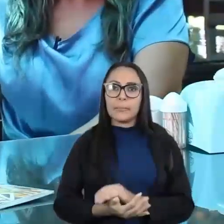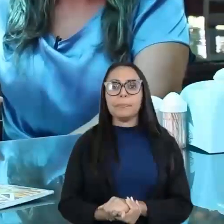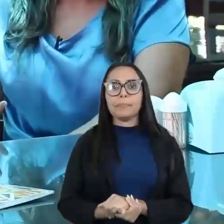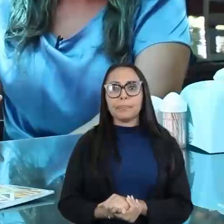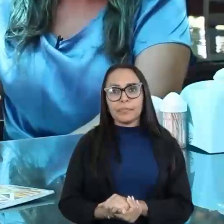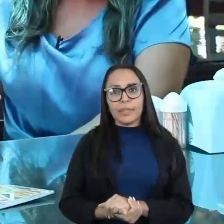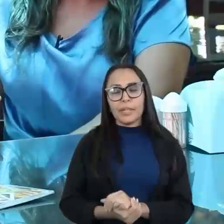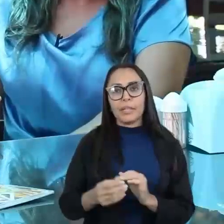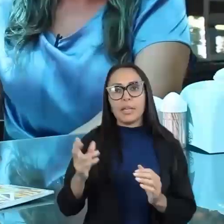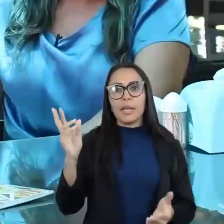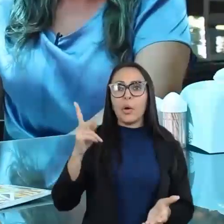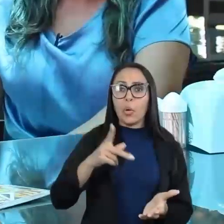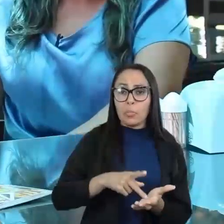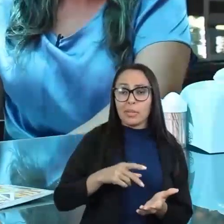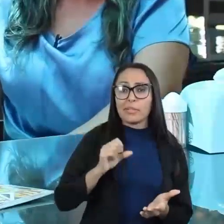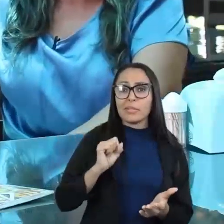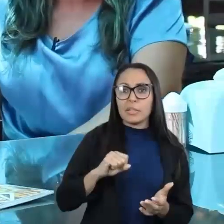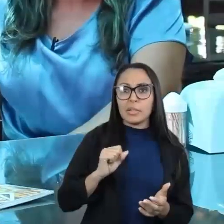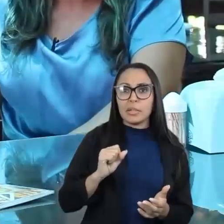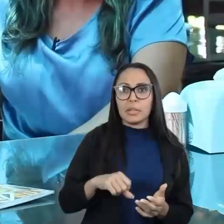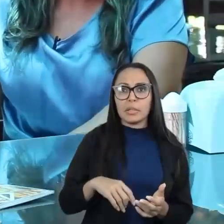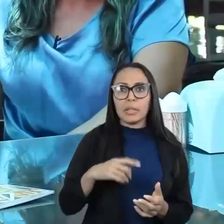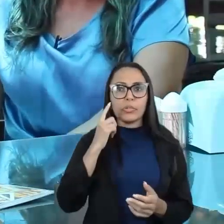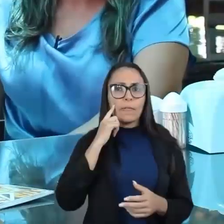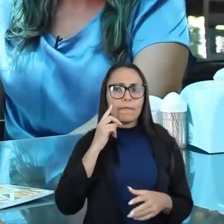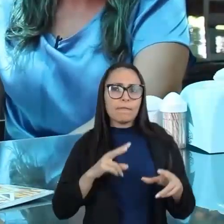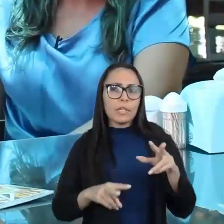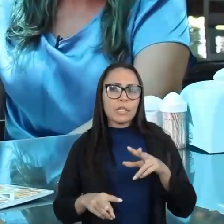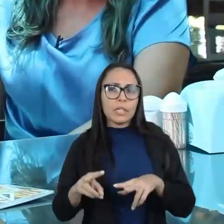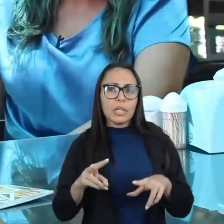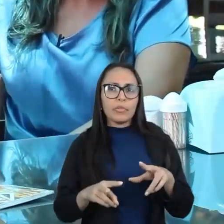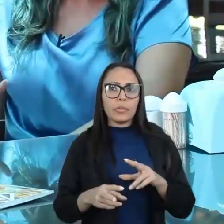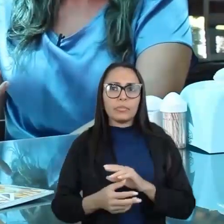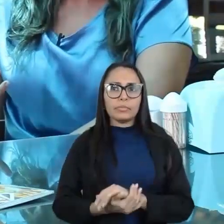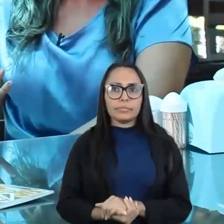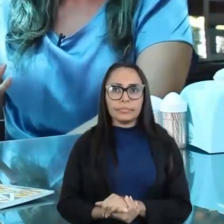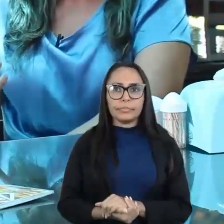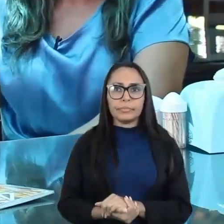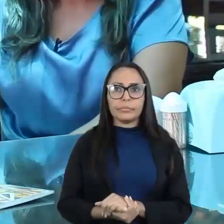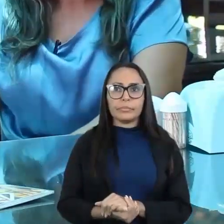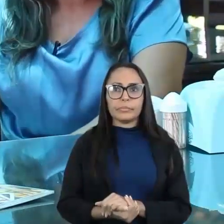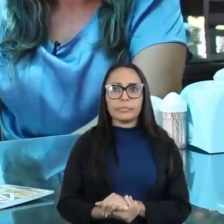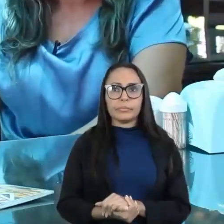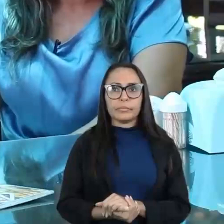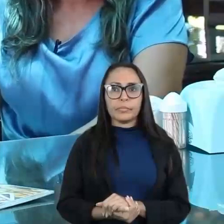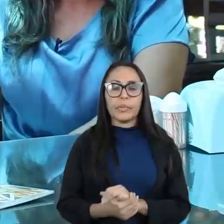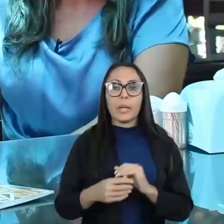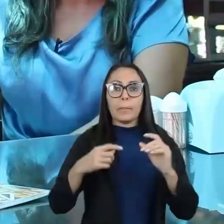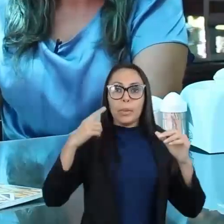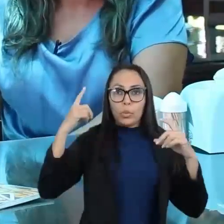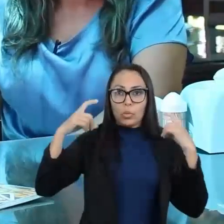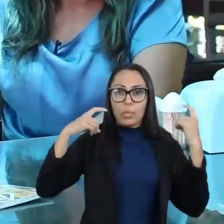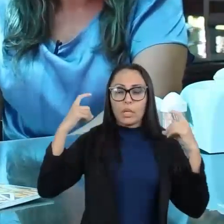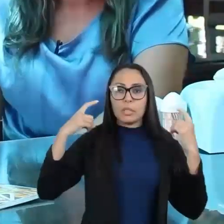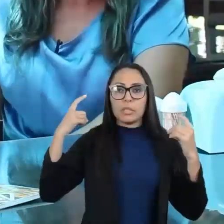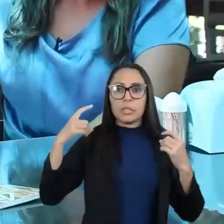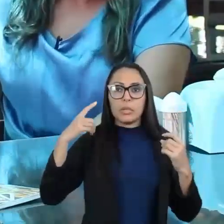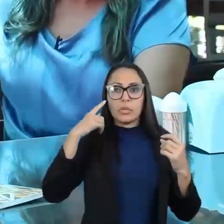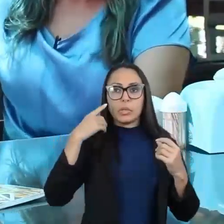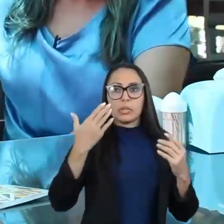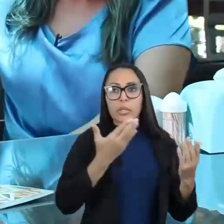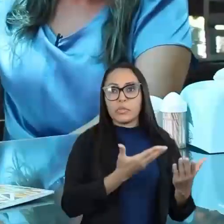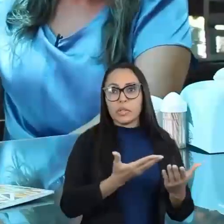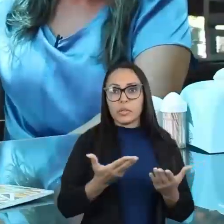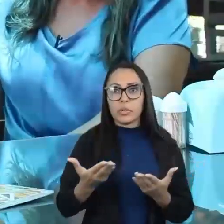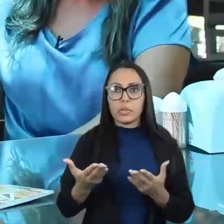realmente deixa visível, né, a questão da preocupação, né, com a satisfação total do cliente,